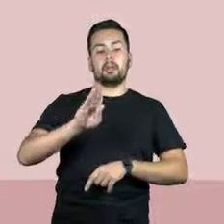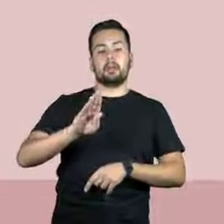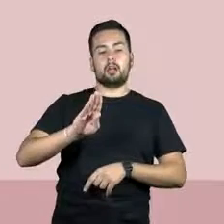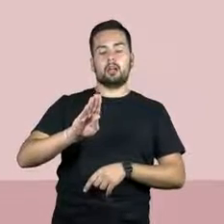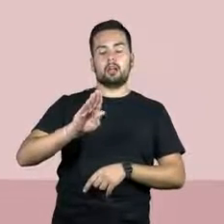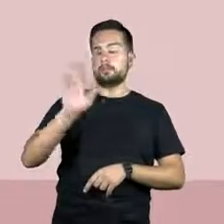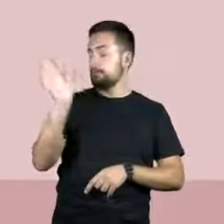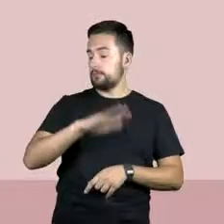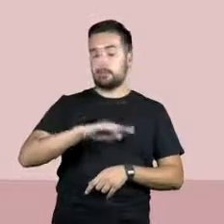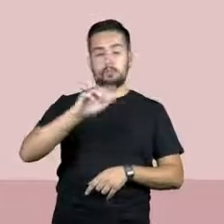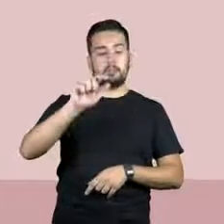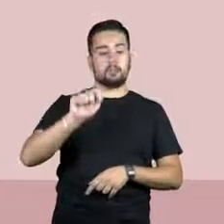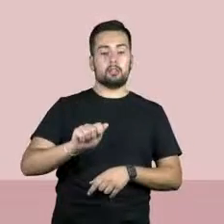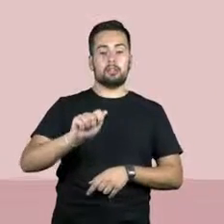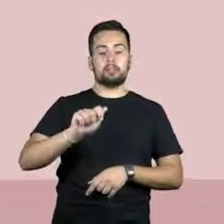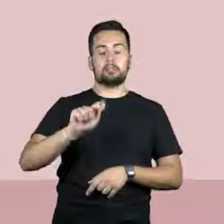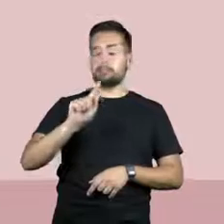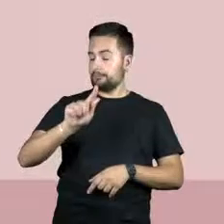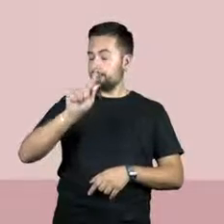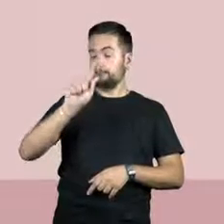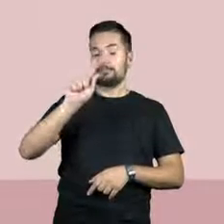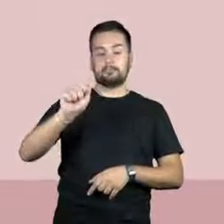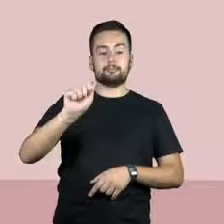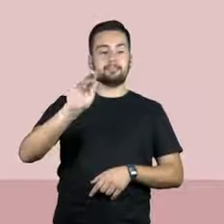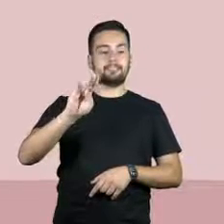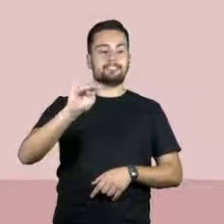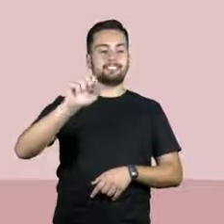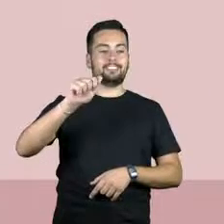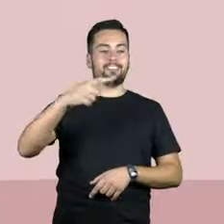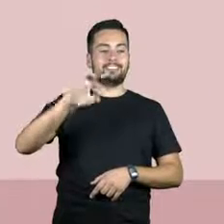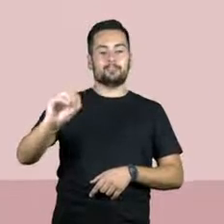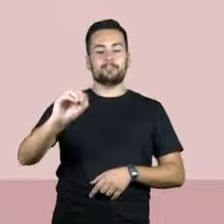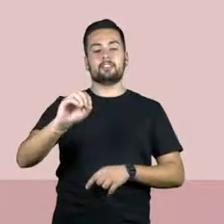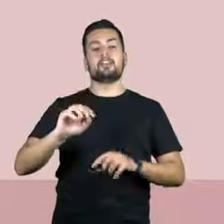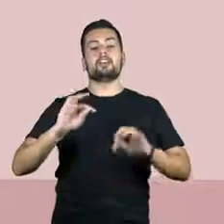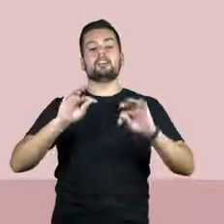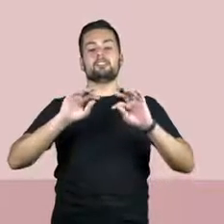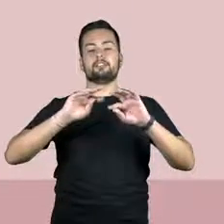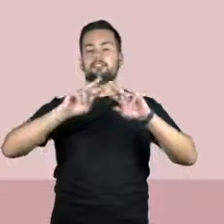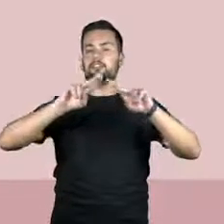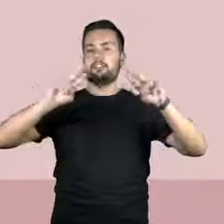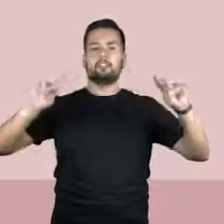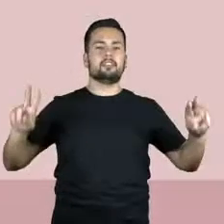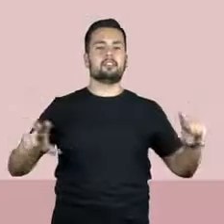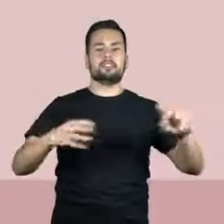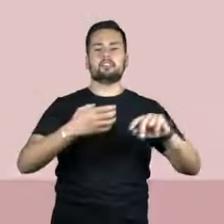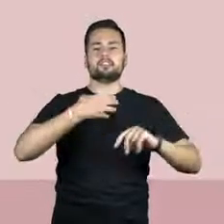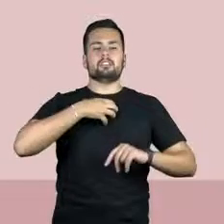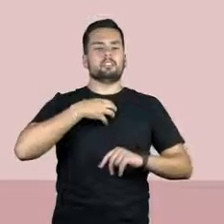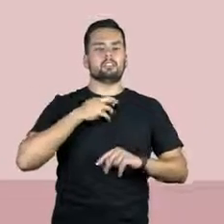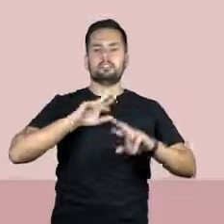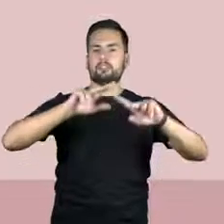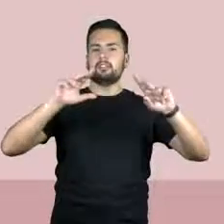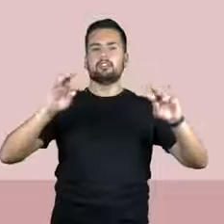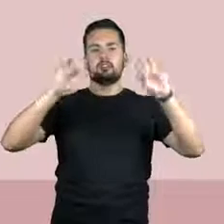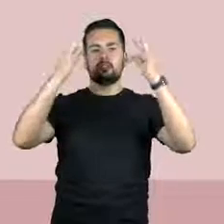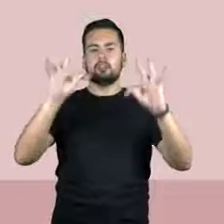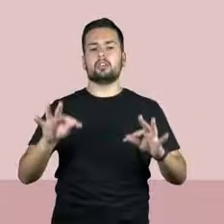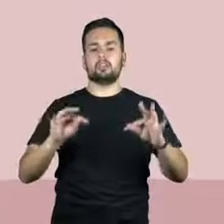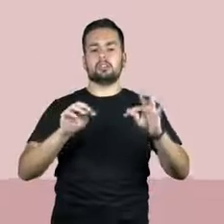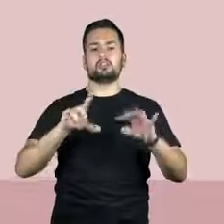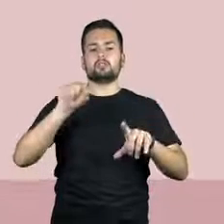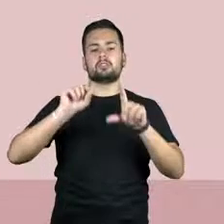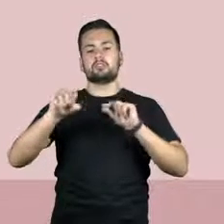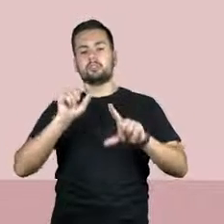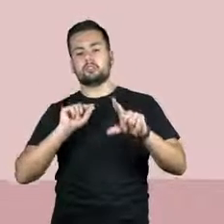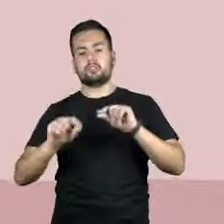muro de flexão. Tá? Diversos formatos, diversas tecnologias que envolvem a tomada de decisão para esses muros,